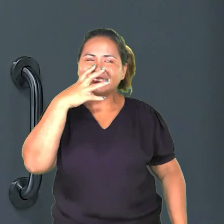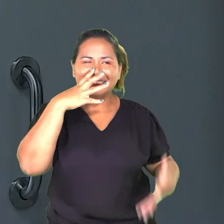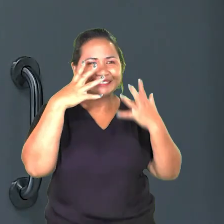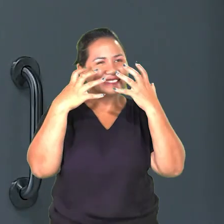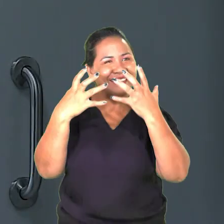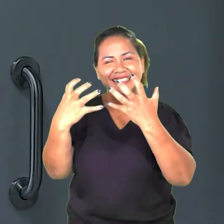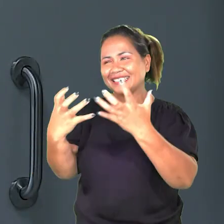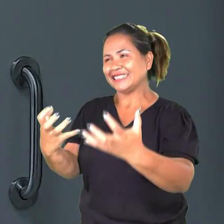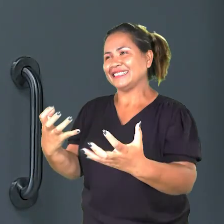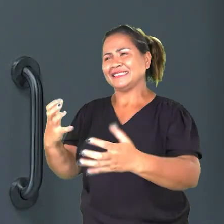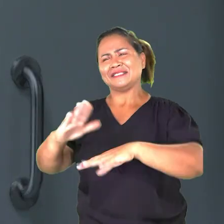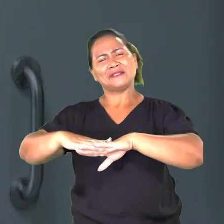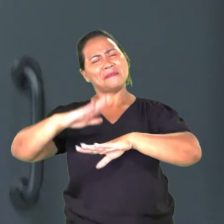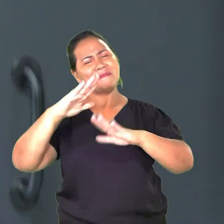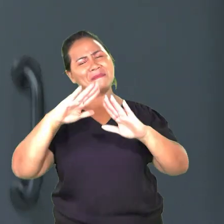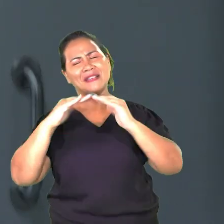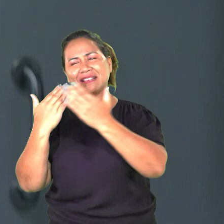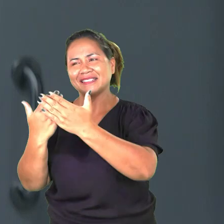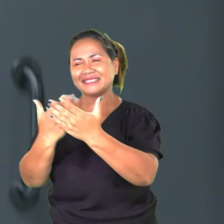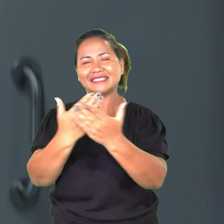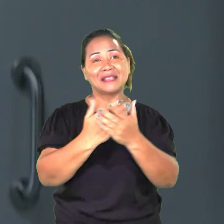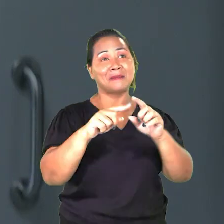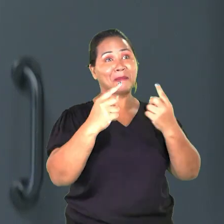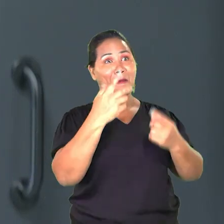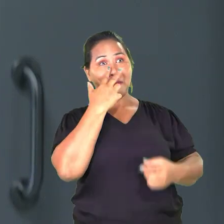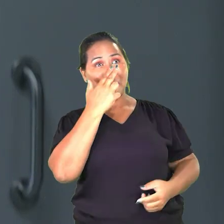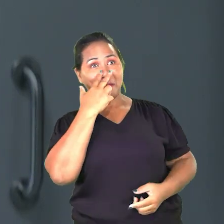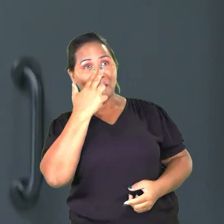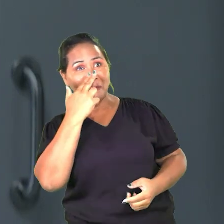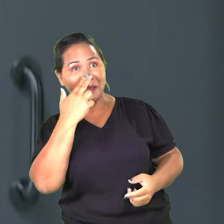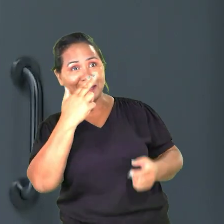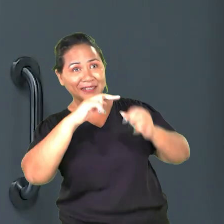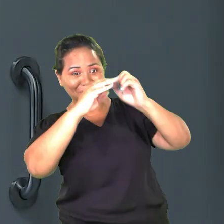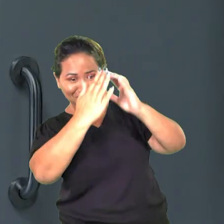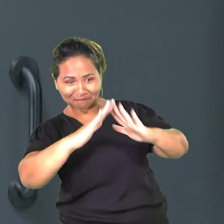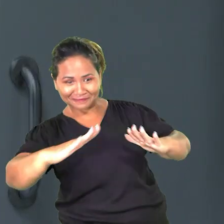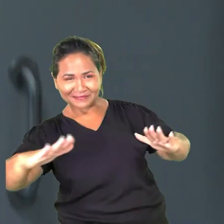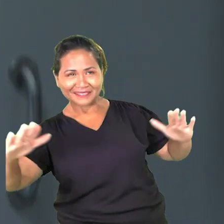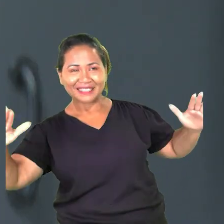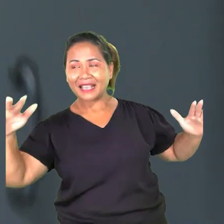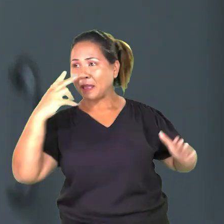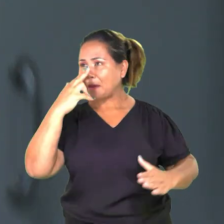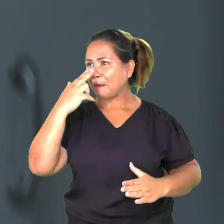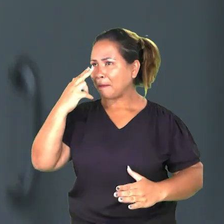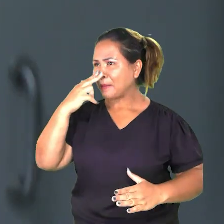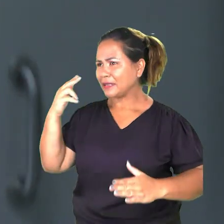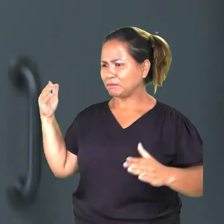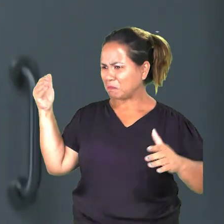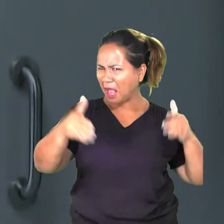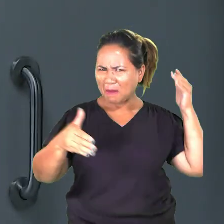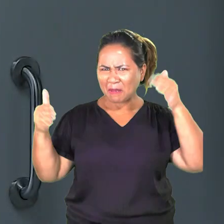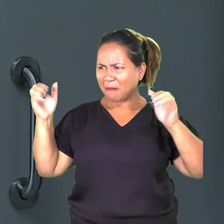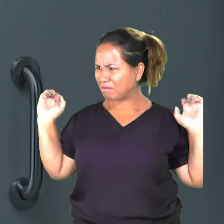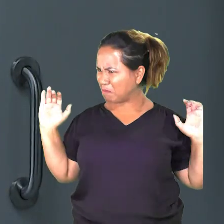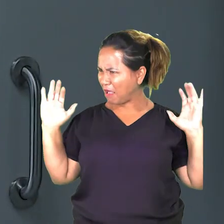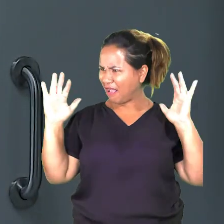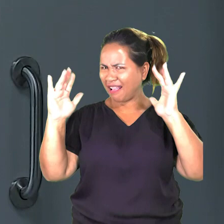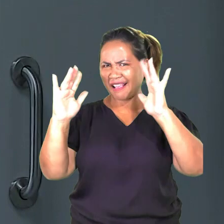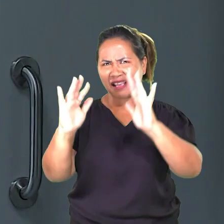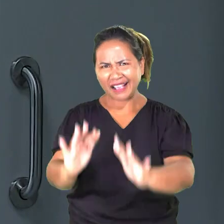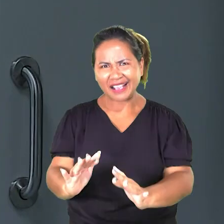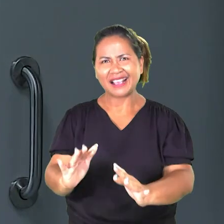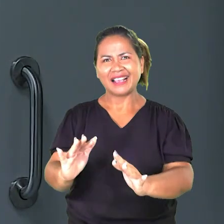Emérita cidade de São Paulo, Taba ancestral, arraial sertanista, burgo